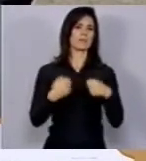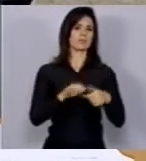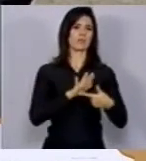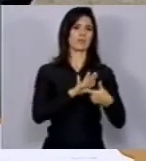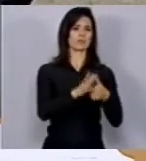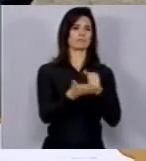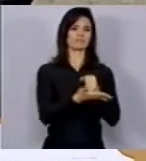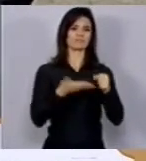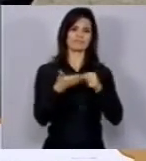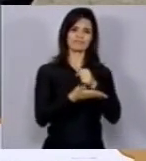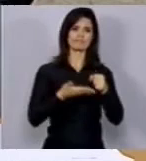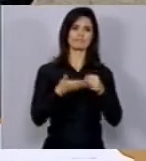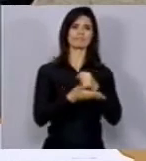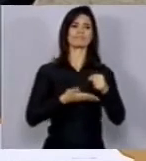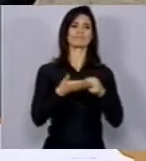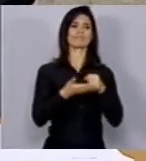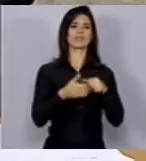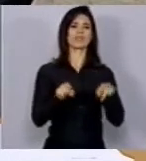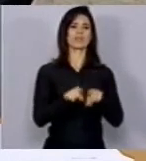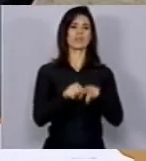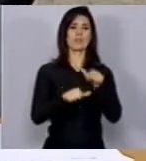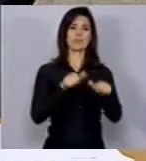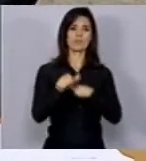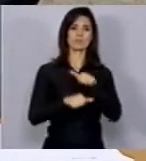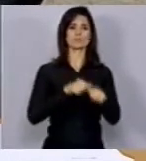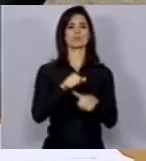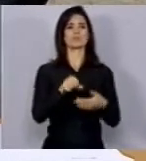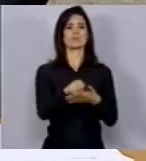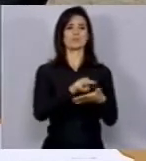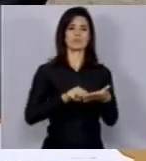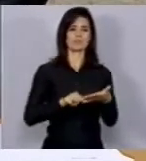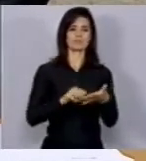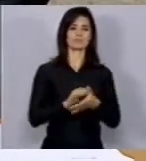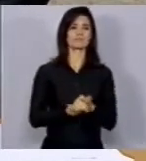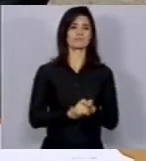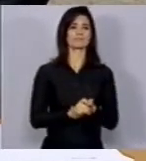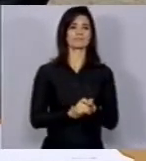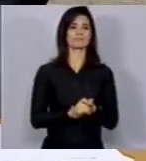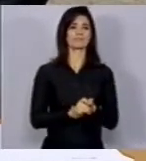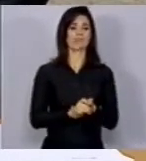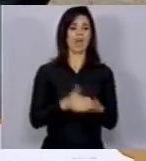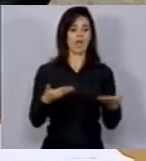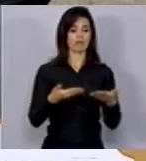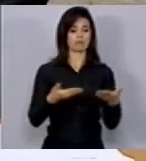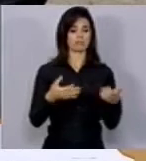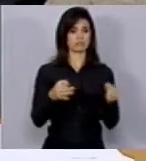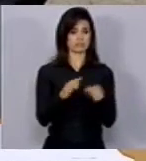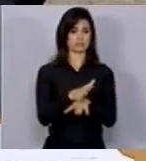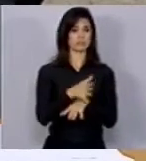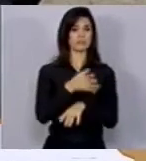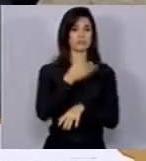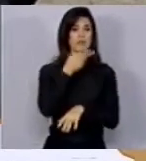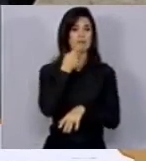e renovação do aprimoramento de métodos. Concluo, senhora presidente, reiterando